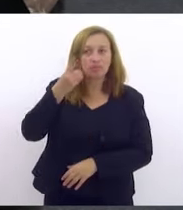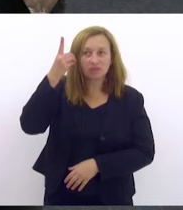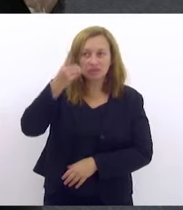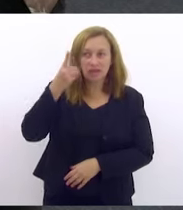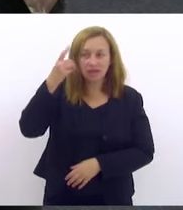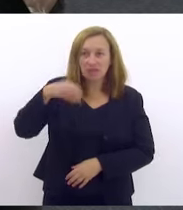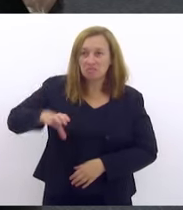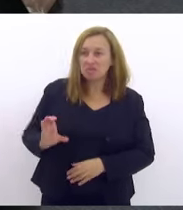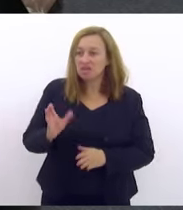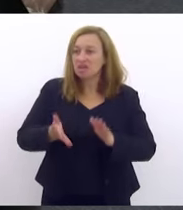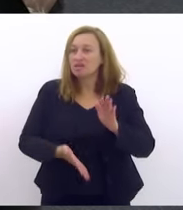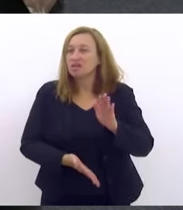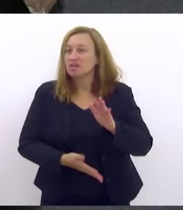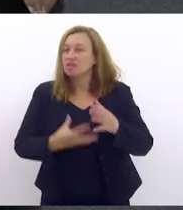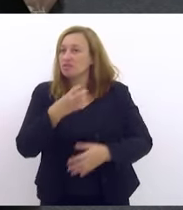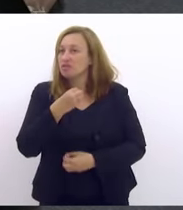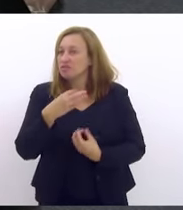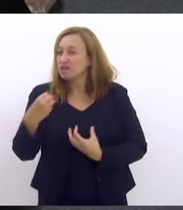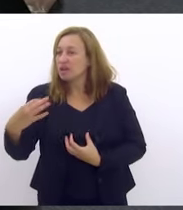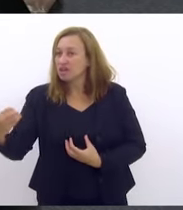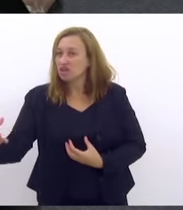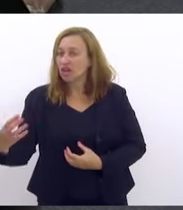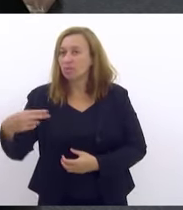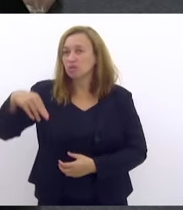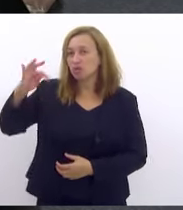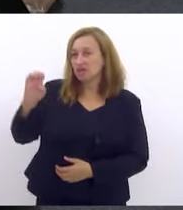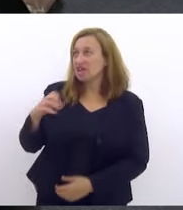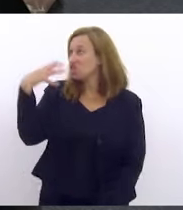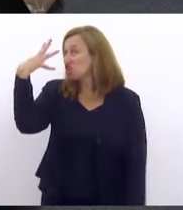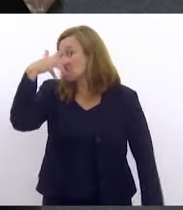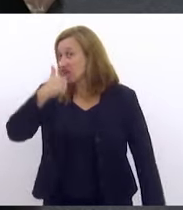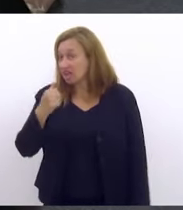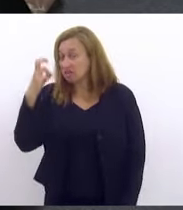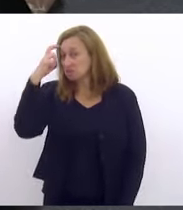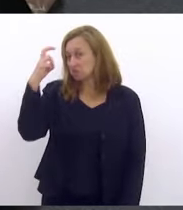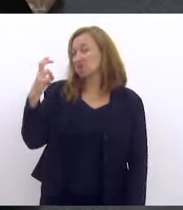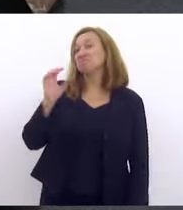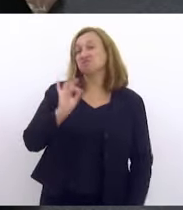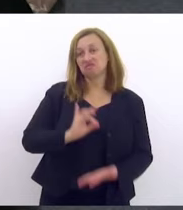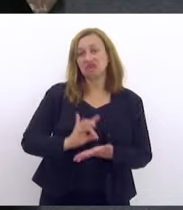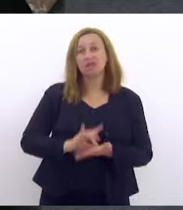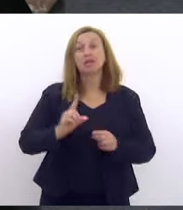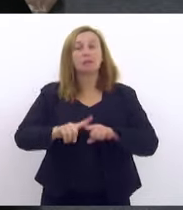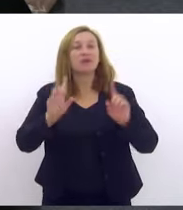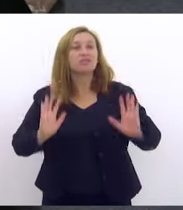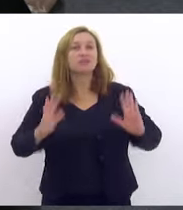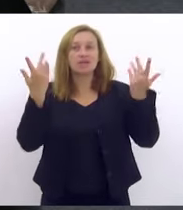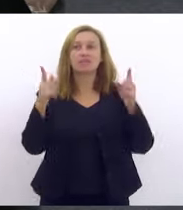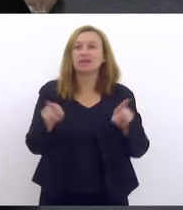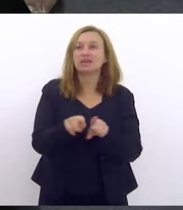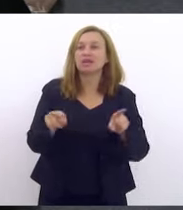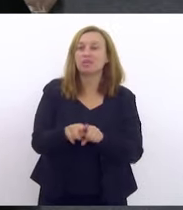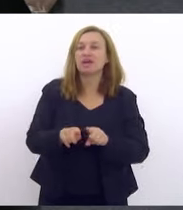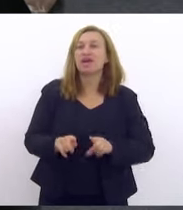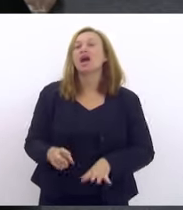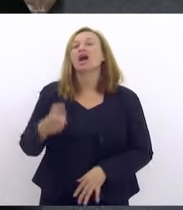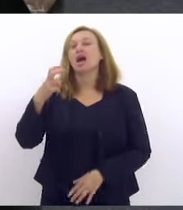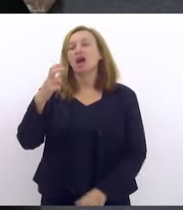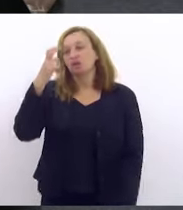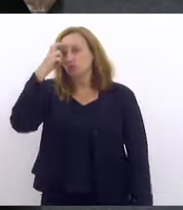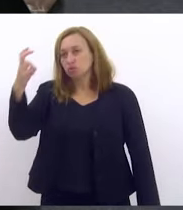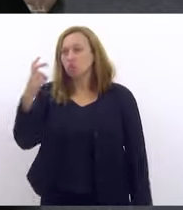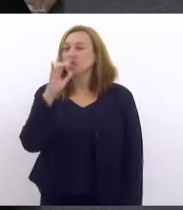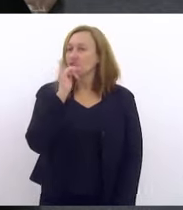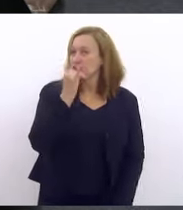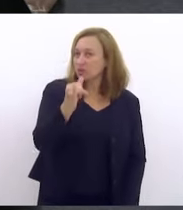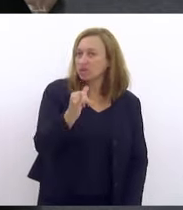viajar para o Nordeste do nosso país, que, aliás, é lindo e rico culturalmente. Mas vamos celebrar também a cultura fluminense.